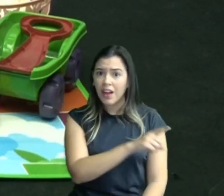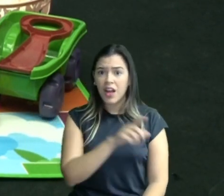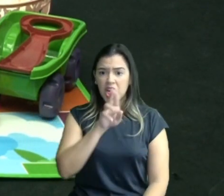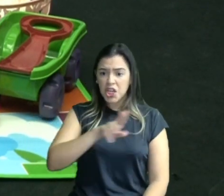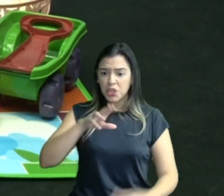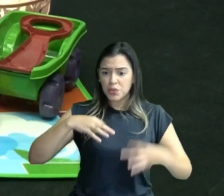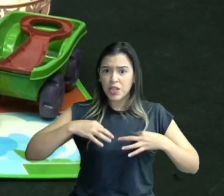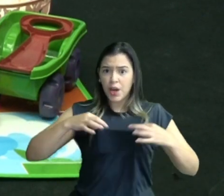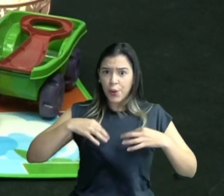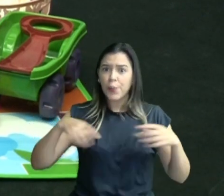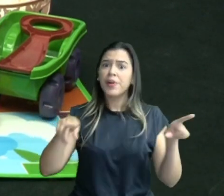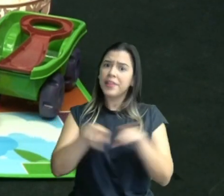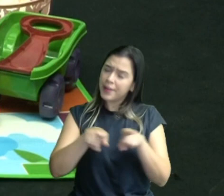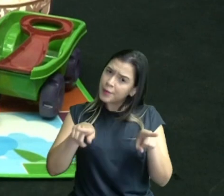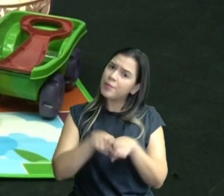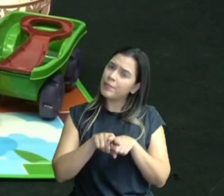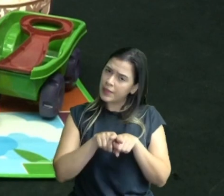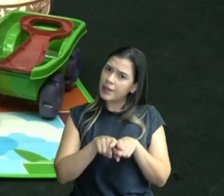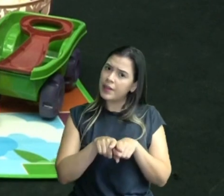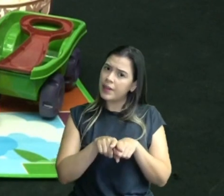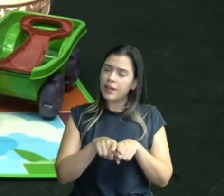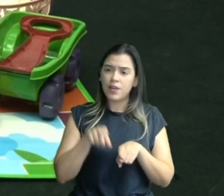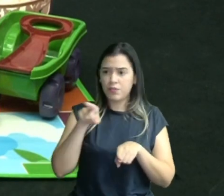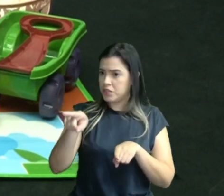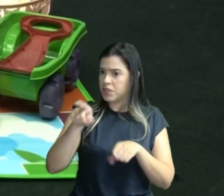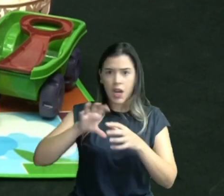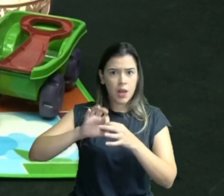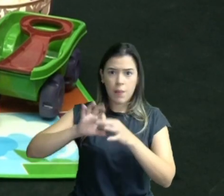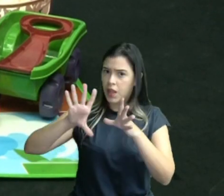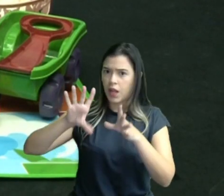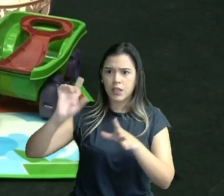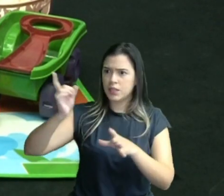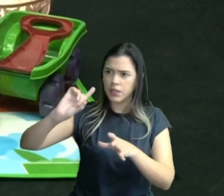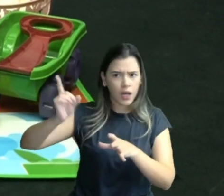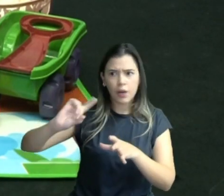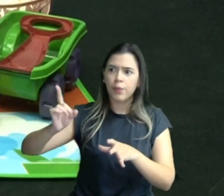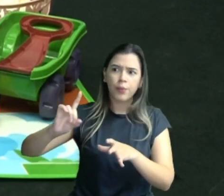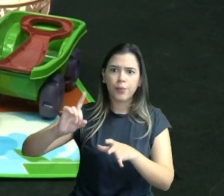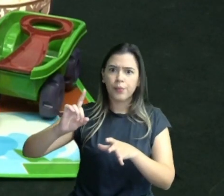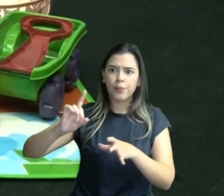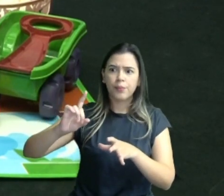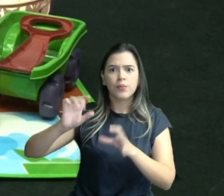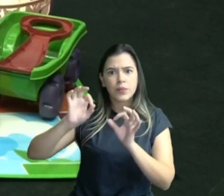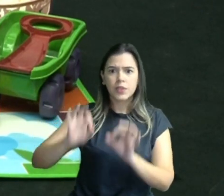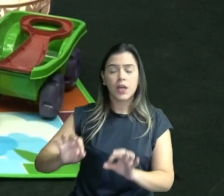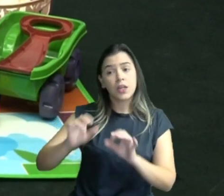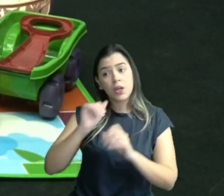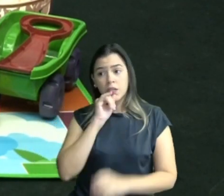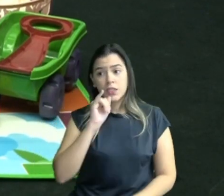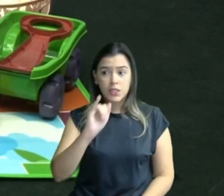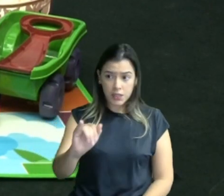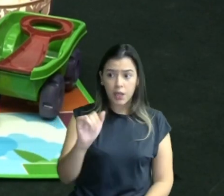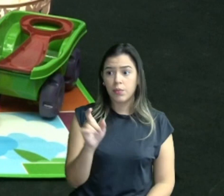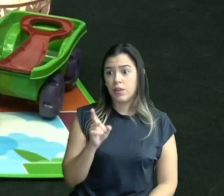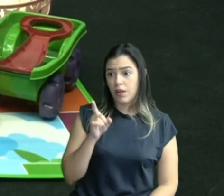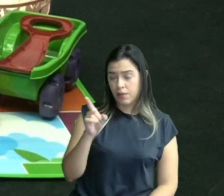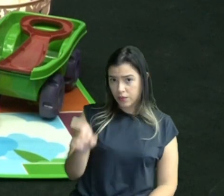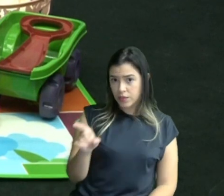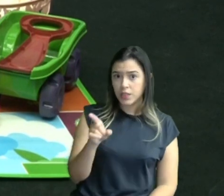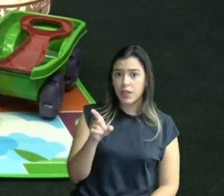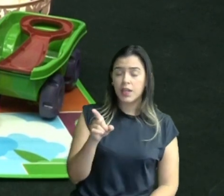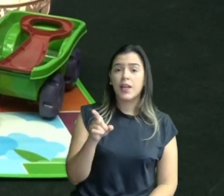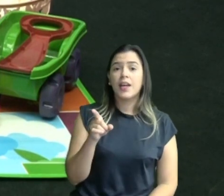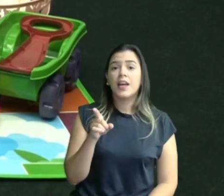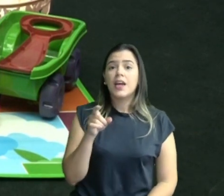suas roupas da avó dela sem a sua permissão da avó dela informamos a vossa senhoria